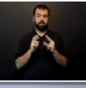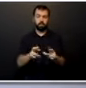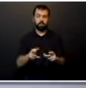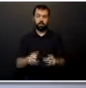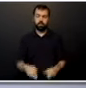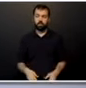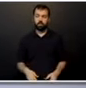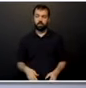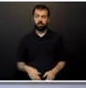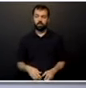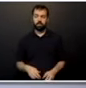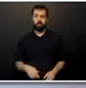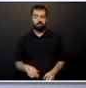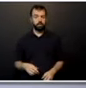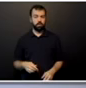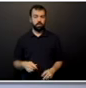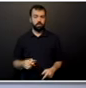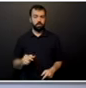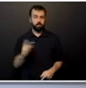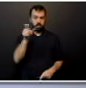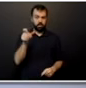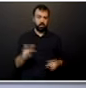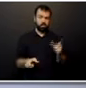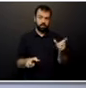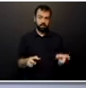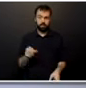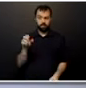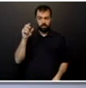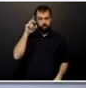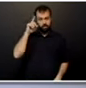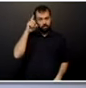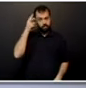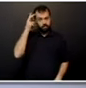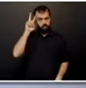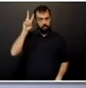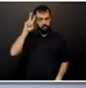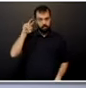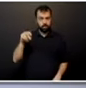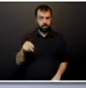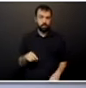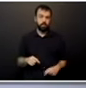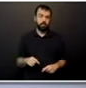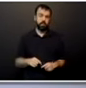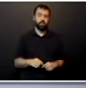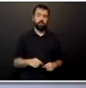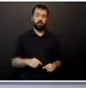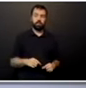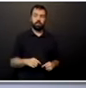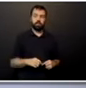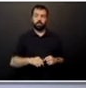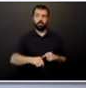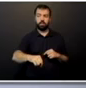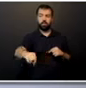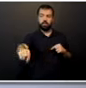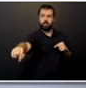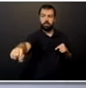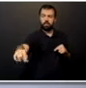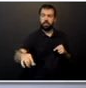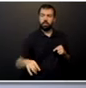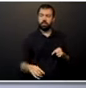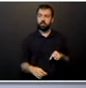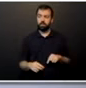integrantes da equipe lembrava-se que a distância real de 72km percorrida na